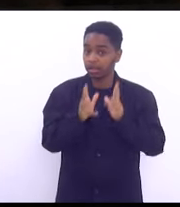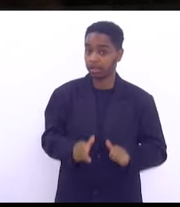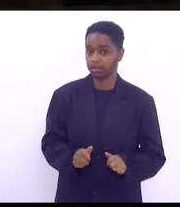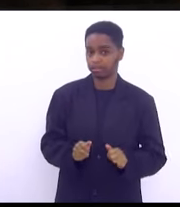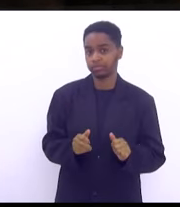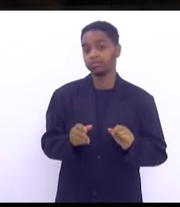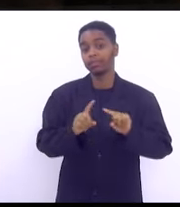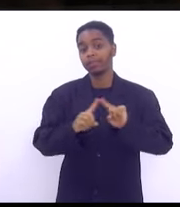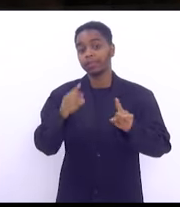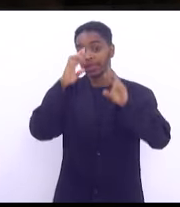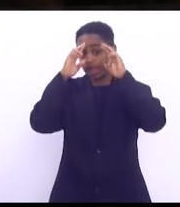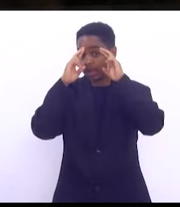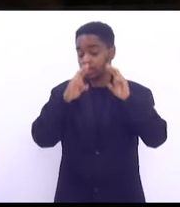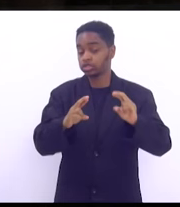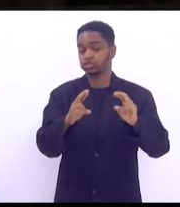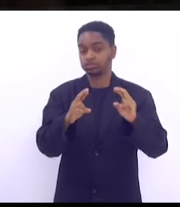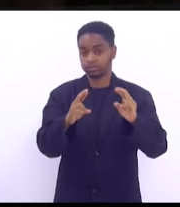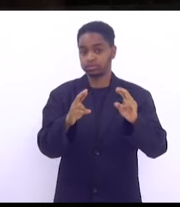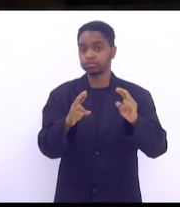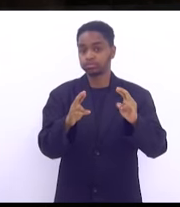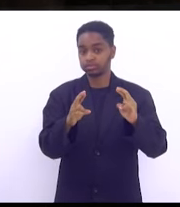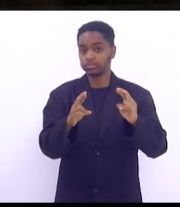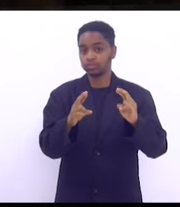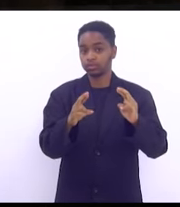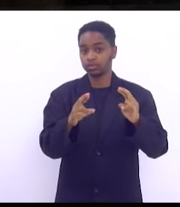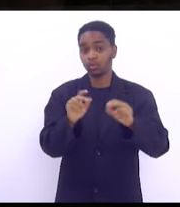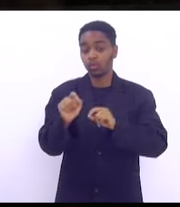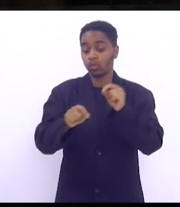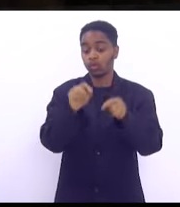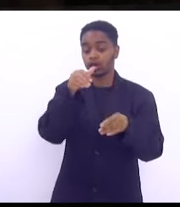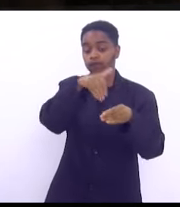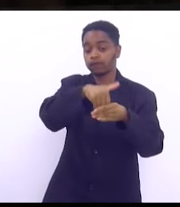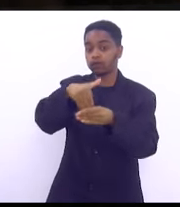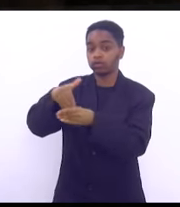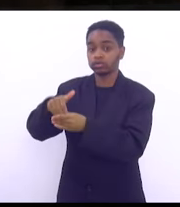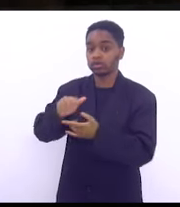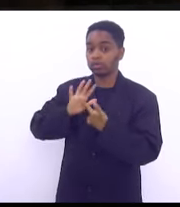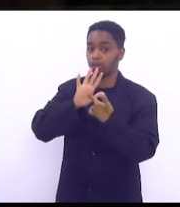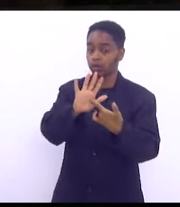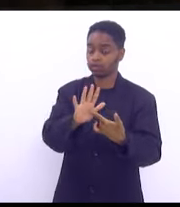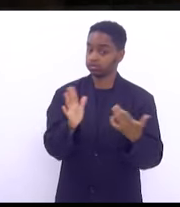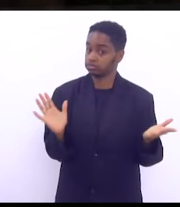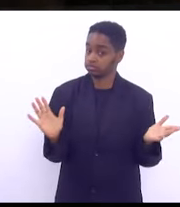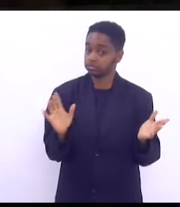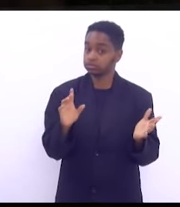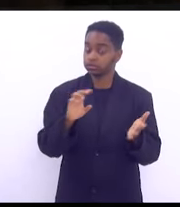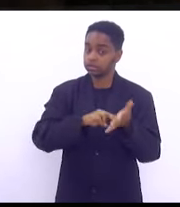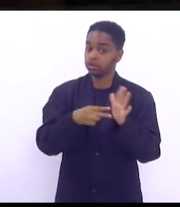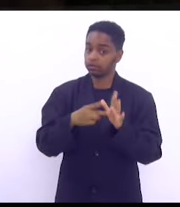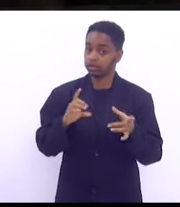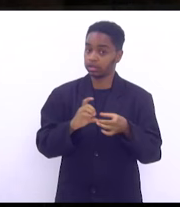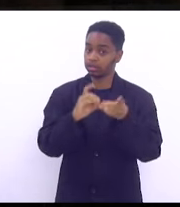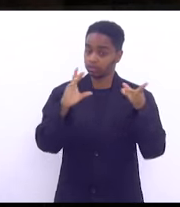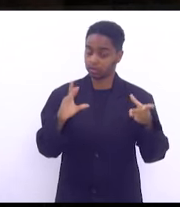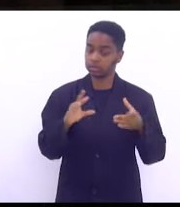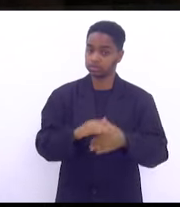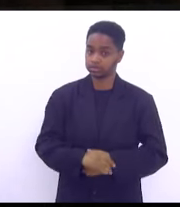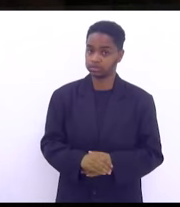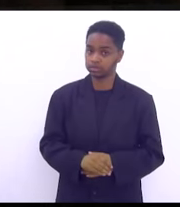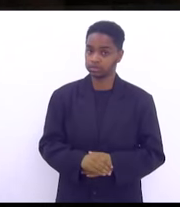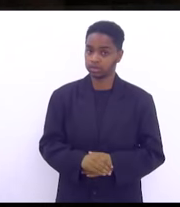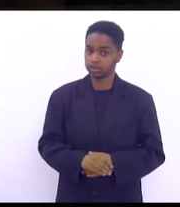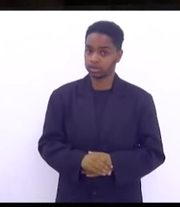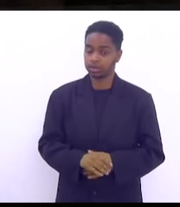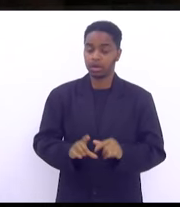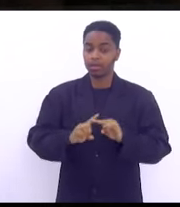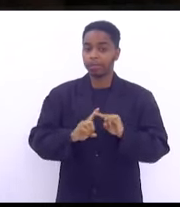se respeitar o que as urnas nos disseram. Isso é que é democracia. Não é